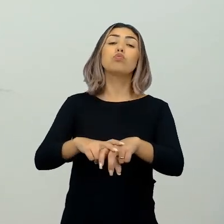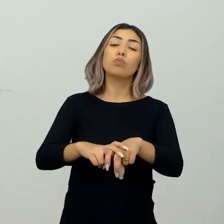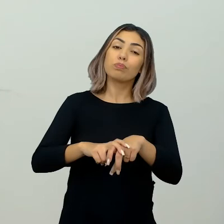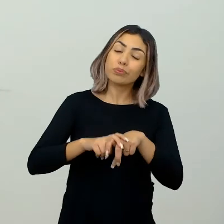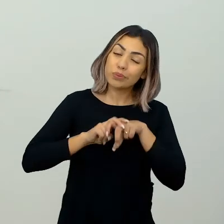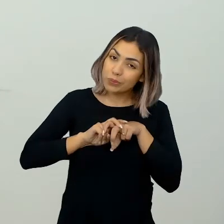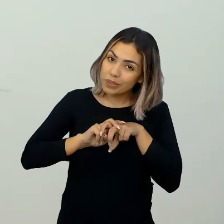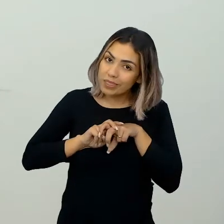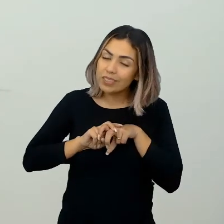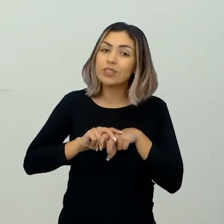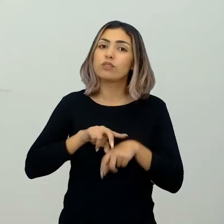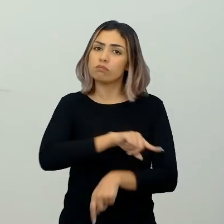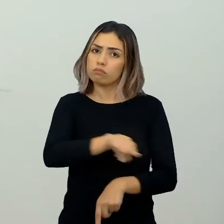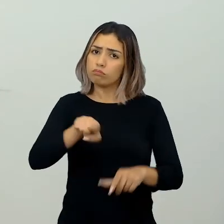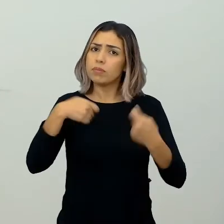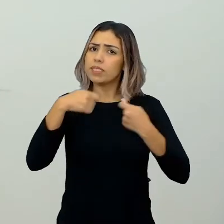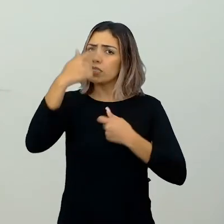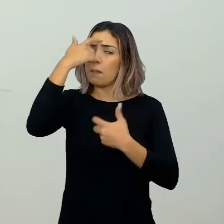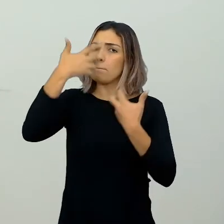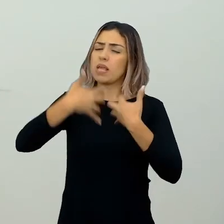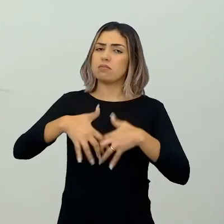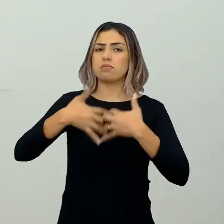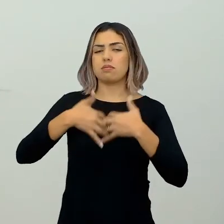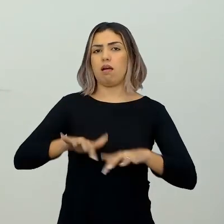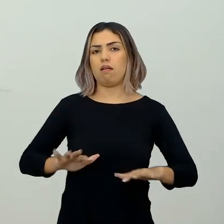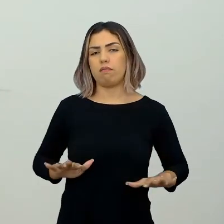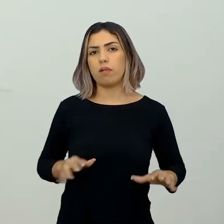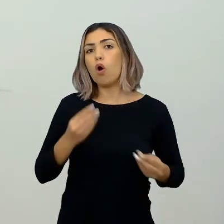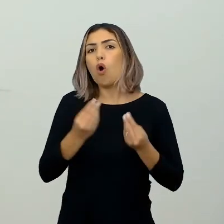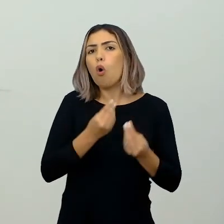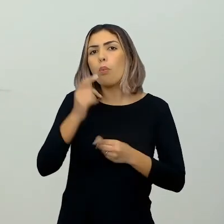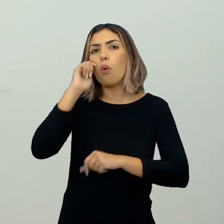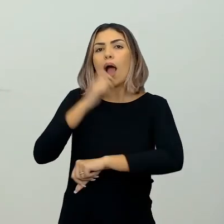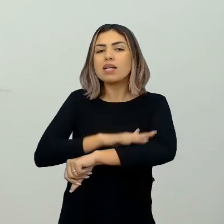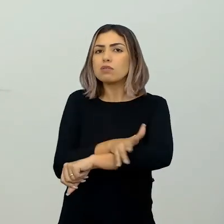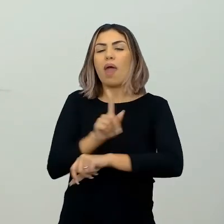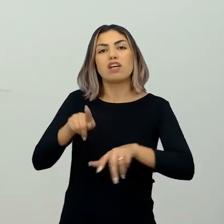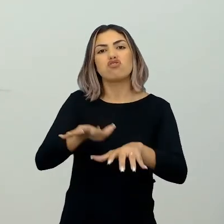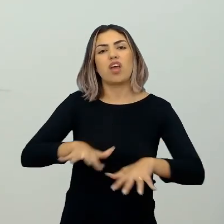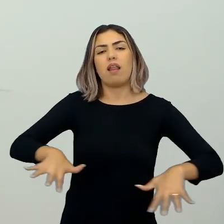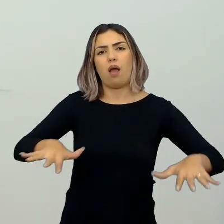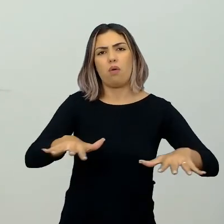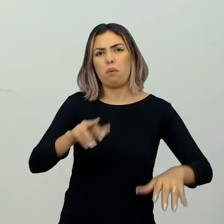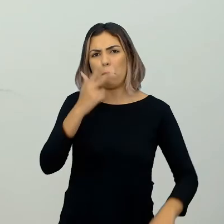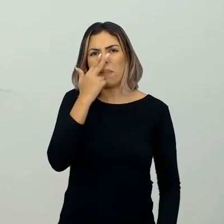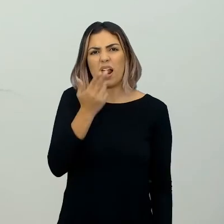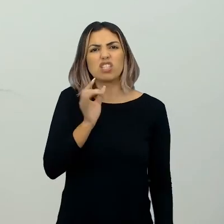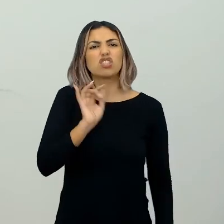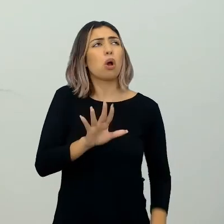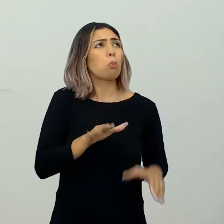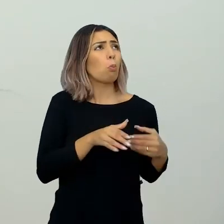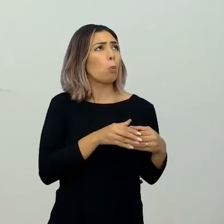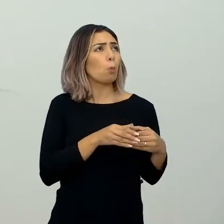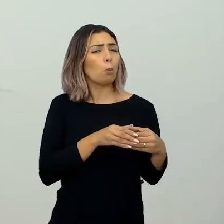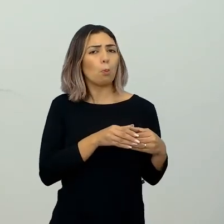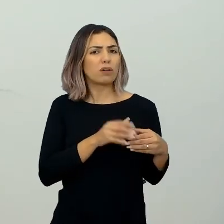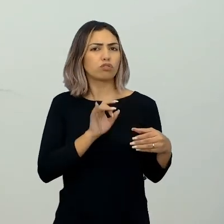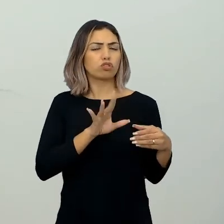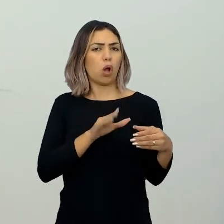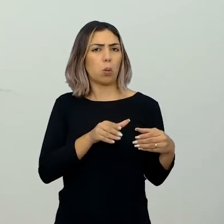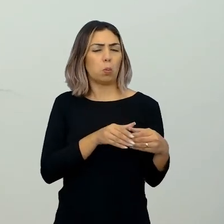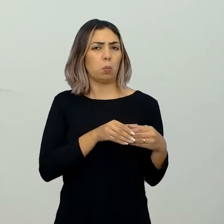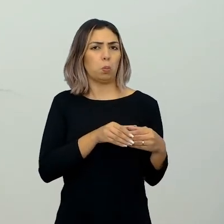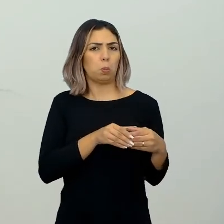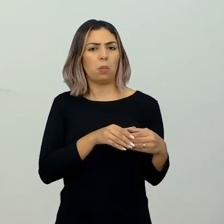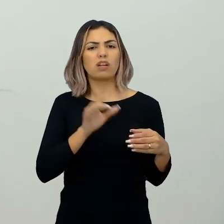que pensar o racismo dessa maneira estrutural, e não como se fosse, por exemplo, uma